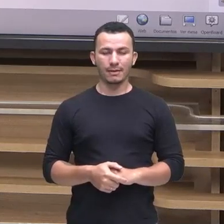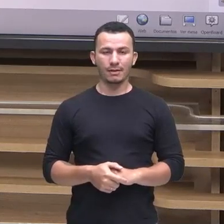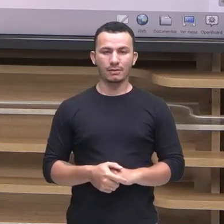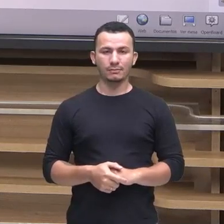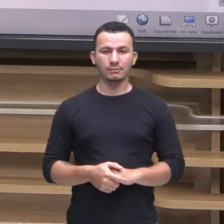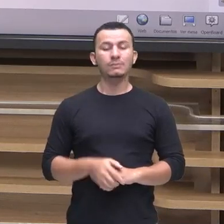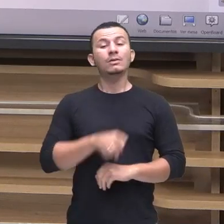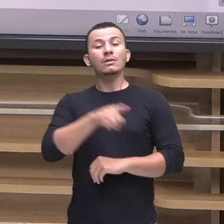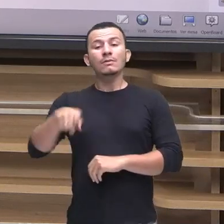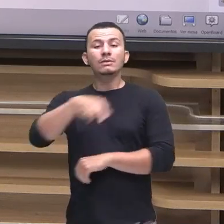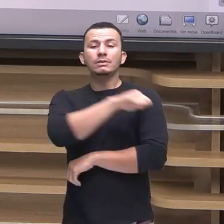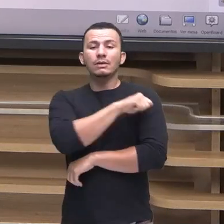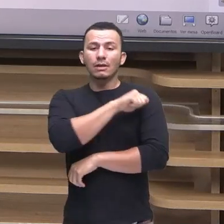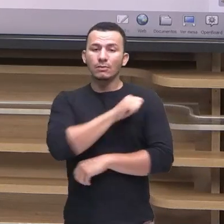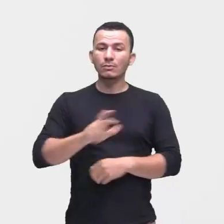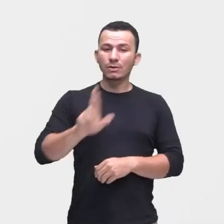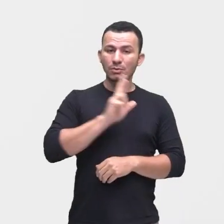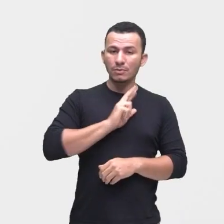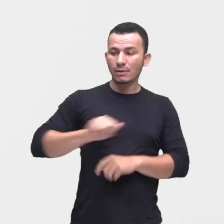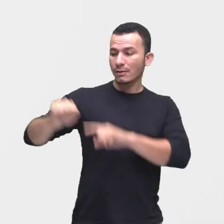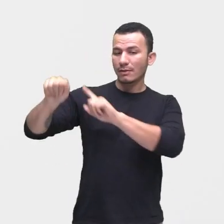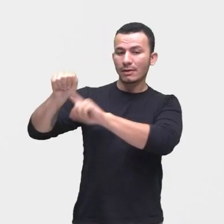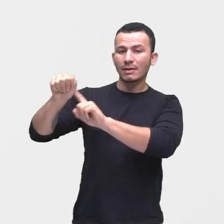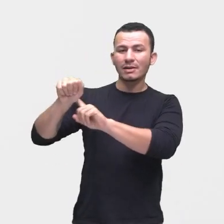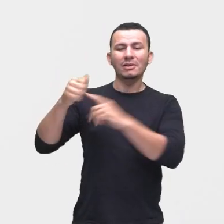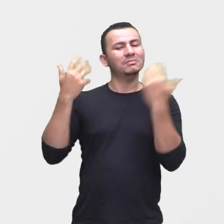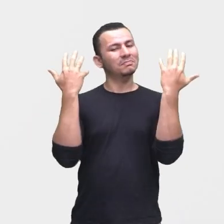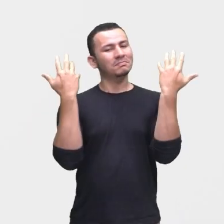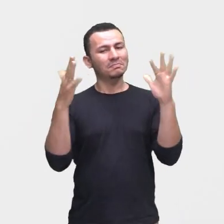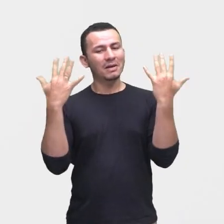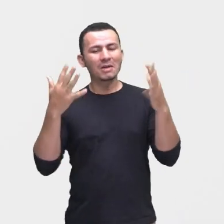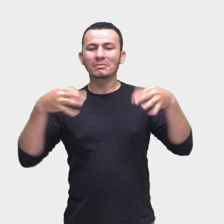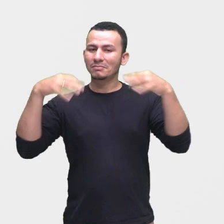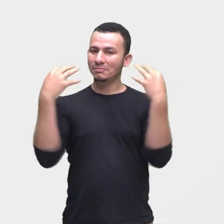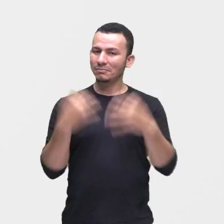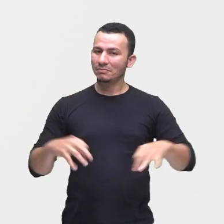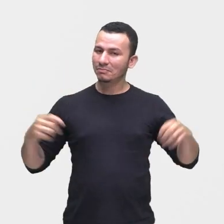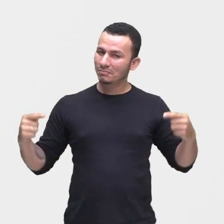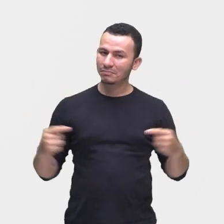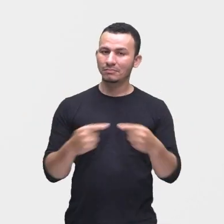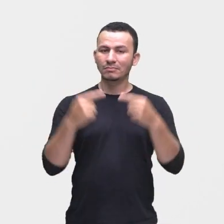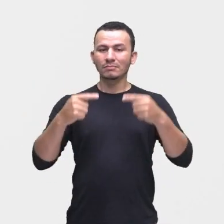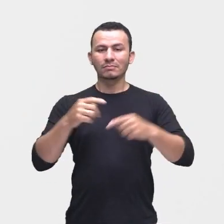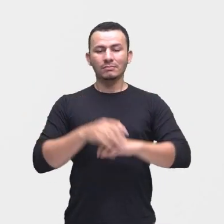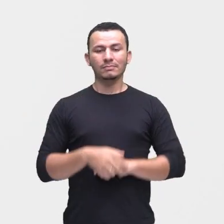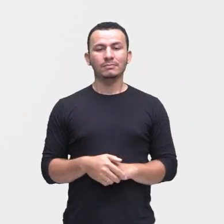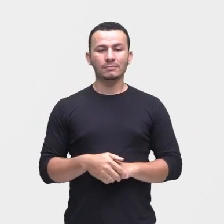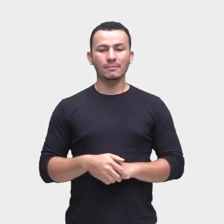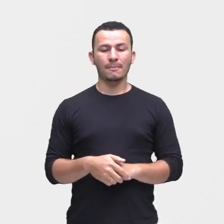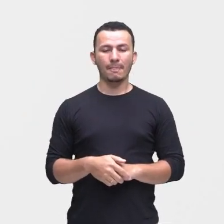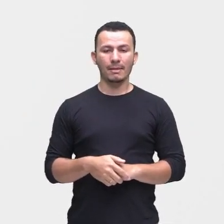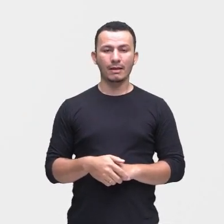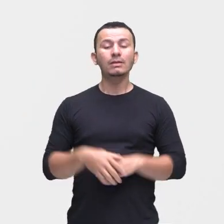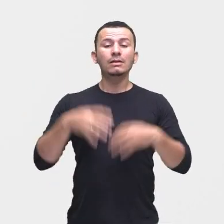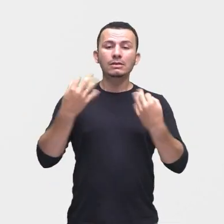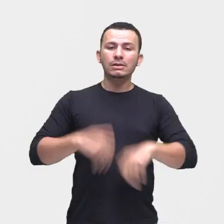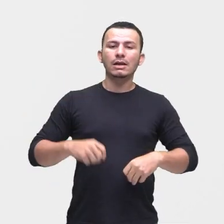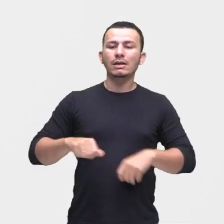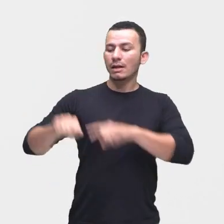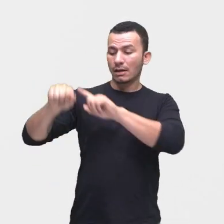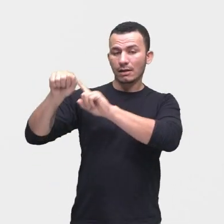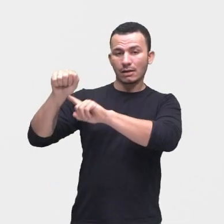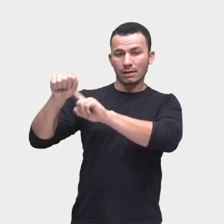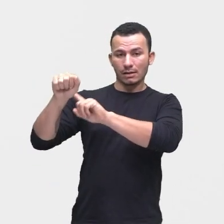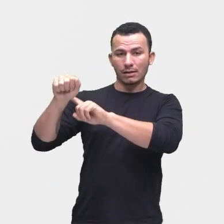respondeu aí a letra A, acertou, tá bom? Então, a alternativa correta